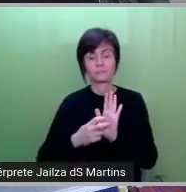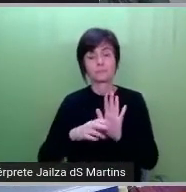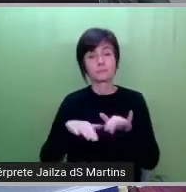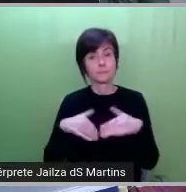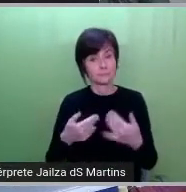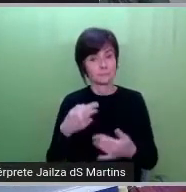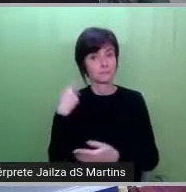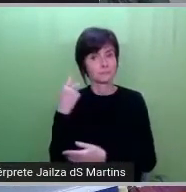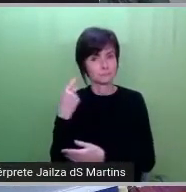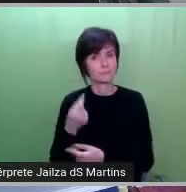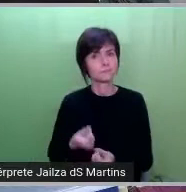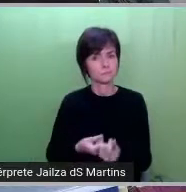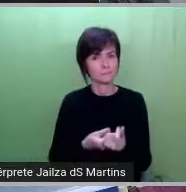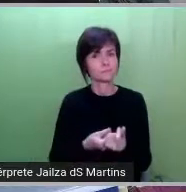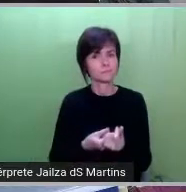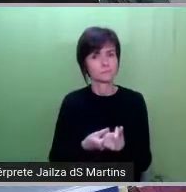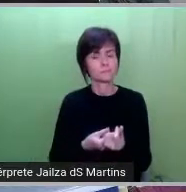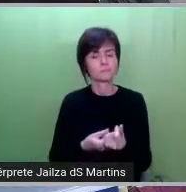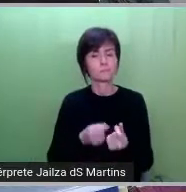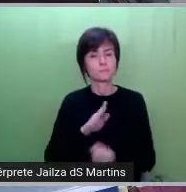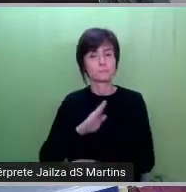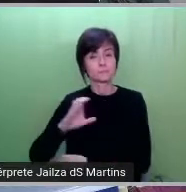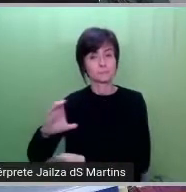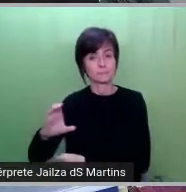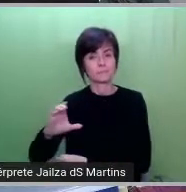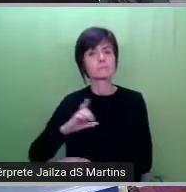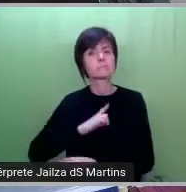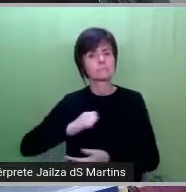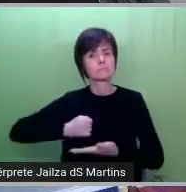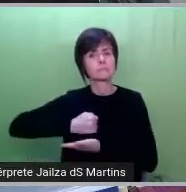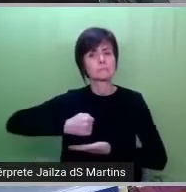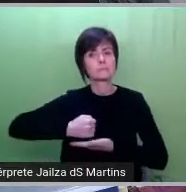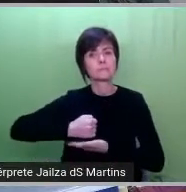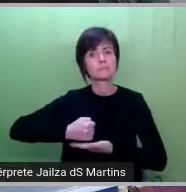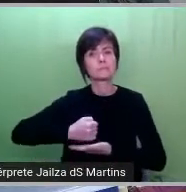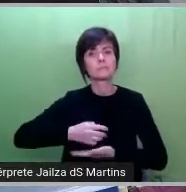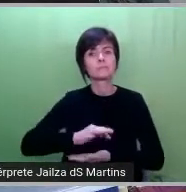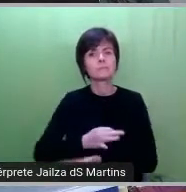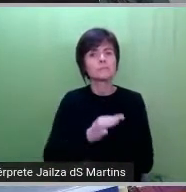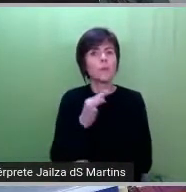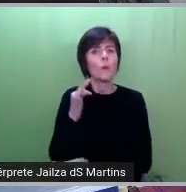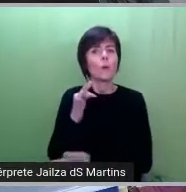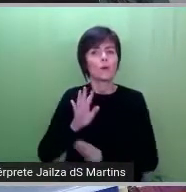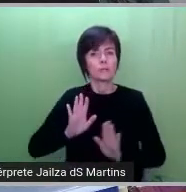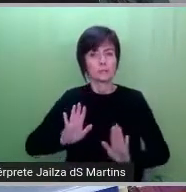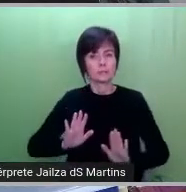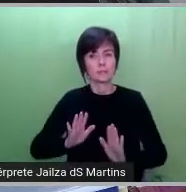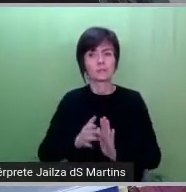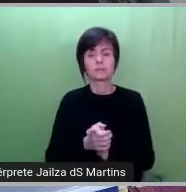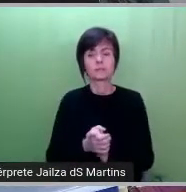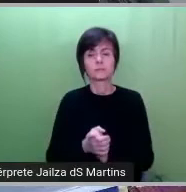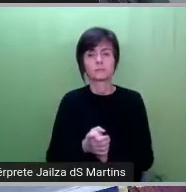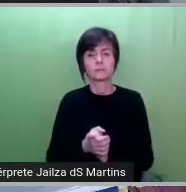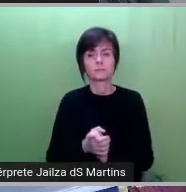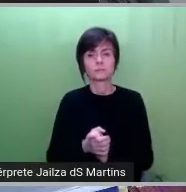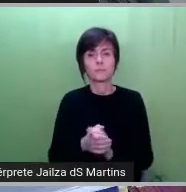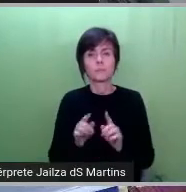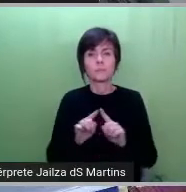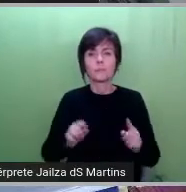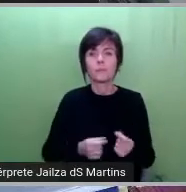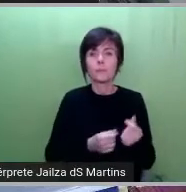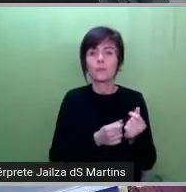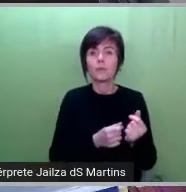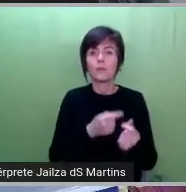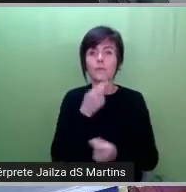monetária seguida pelo Banco Central tem um fundamento teórico, que na economia a gente conhece como a